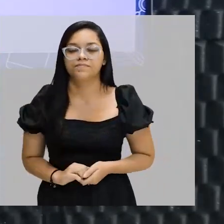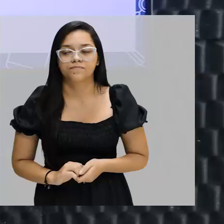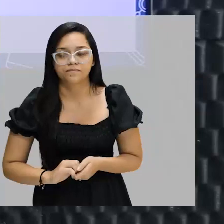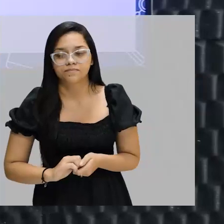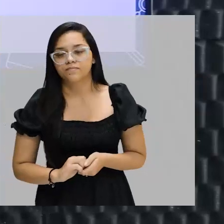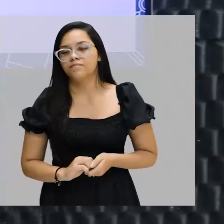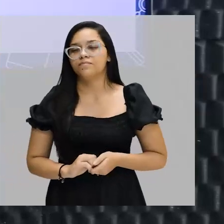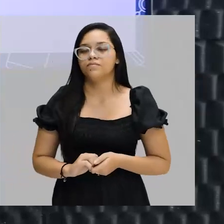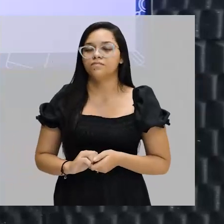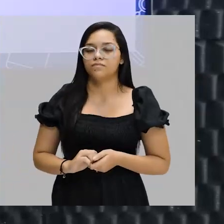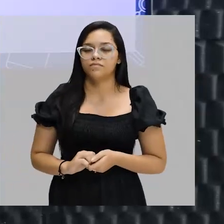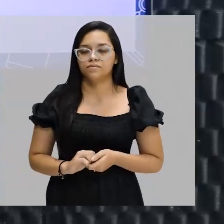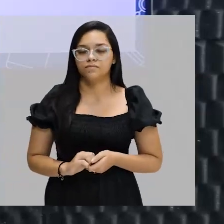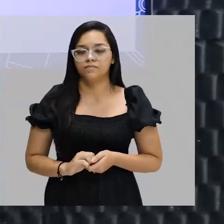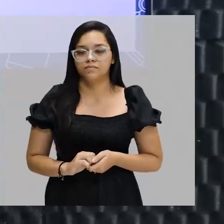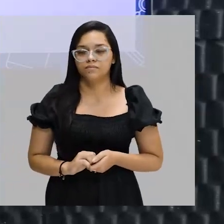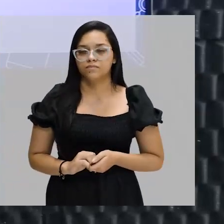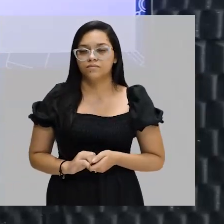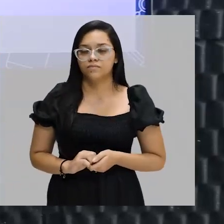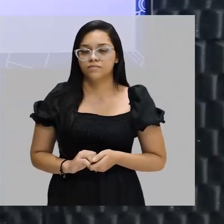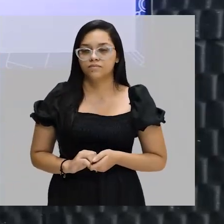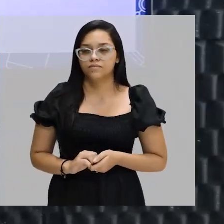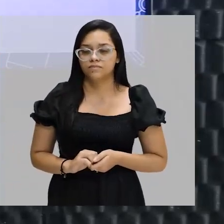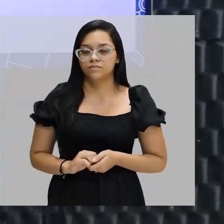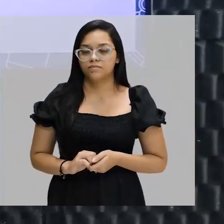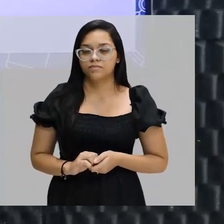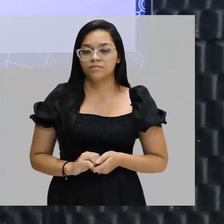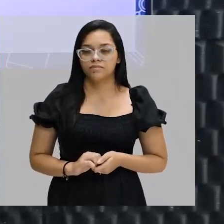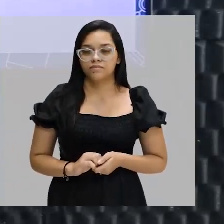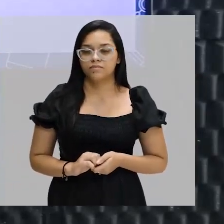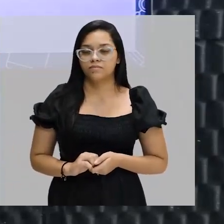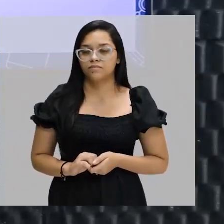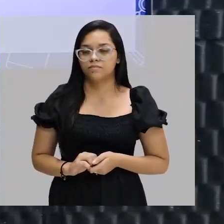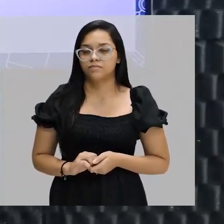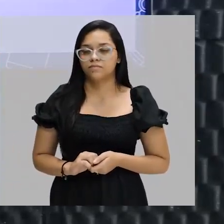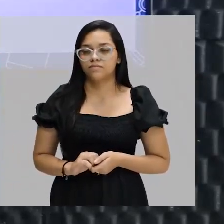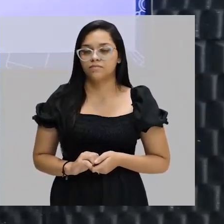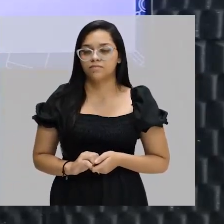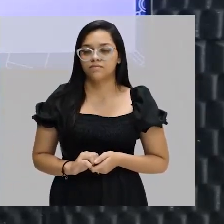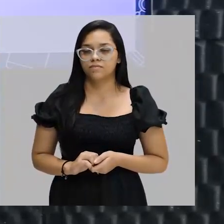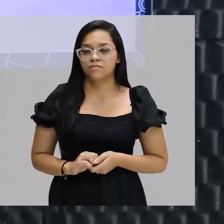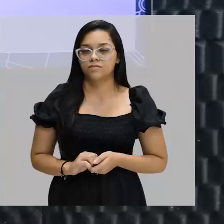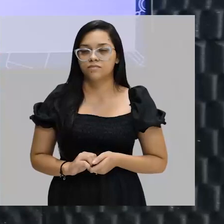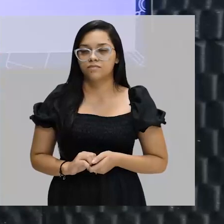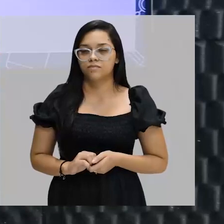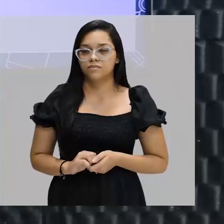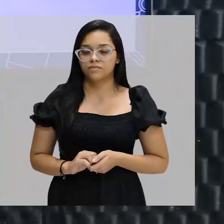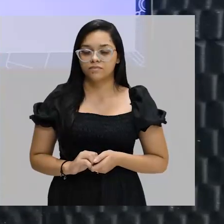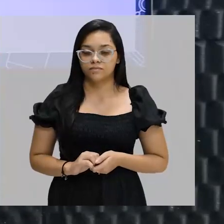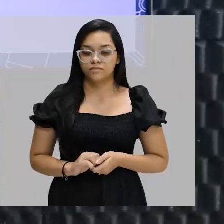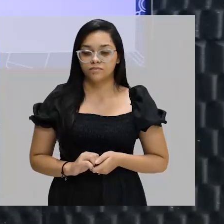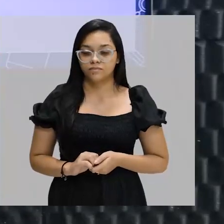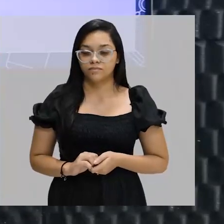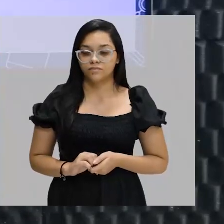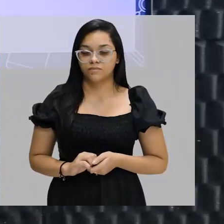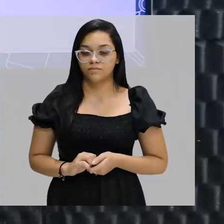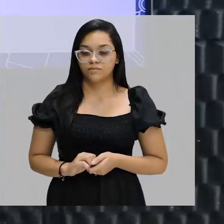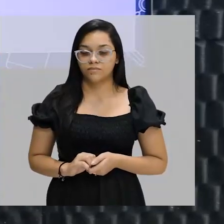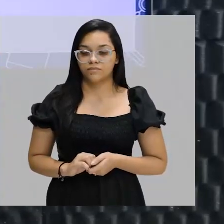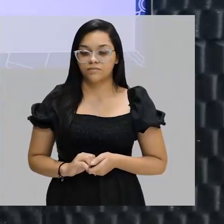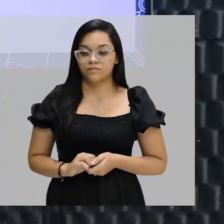are called relative pronouns because they always relate back to something or someone